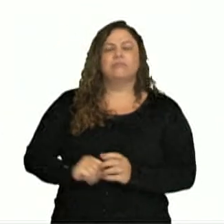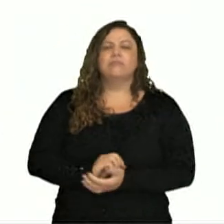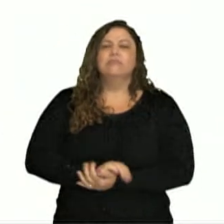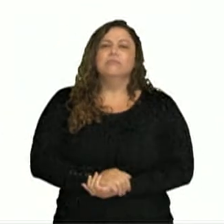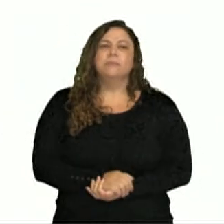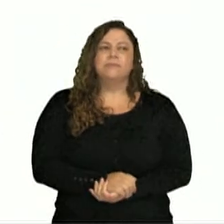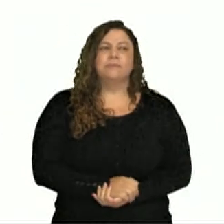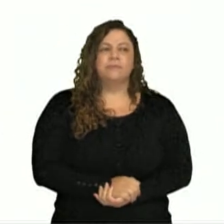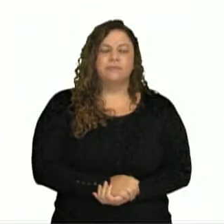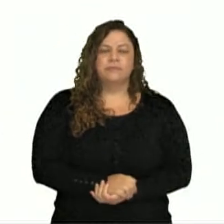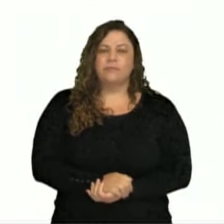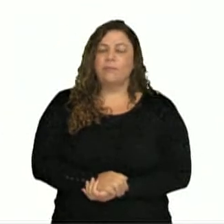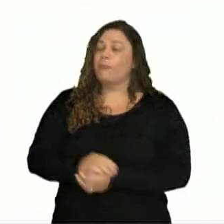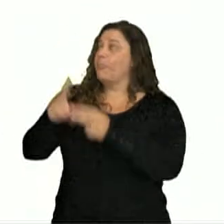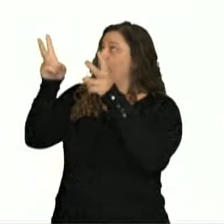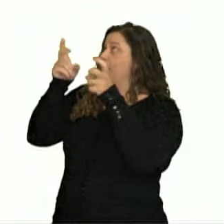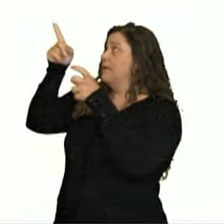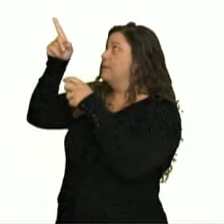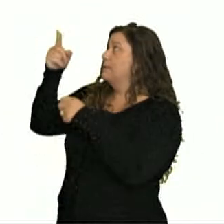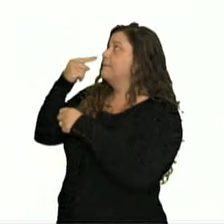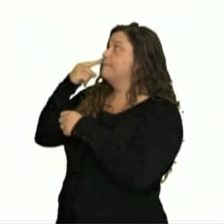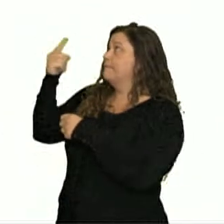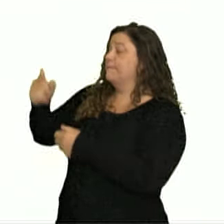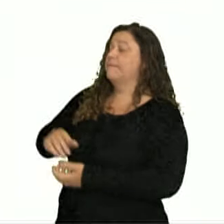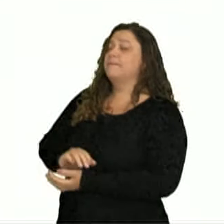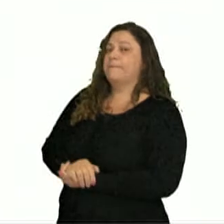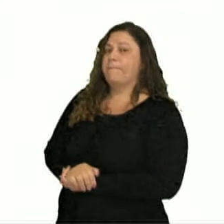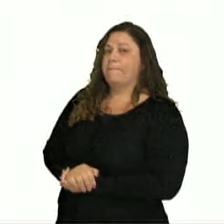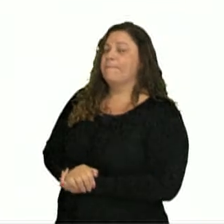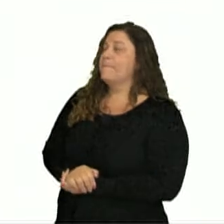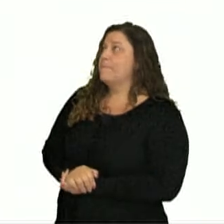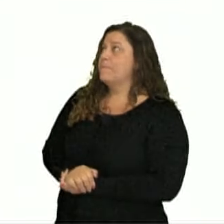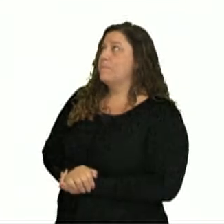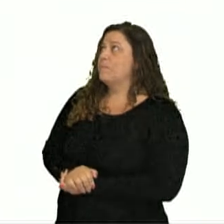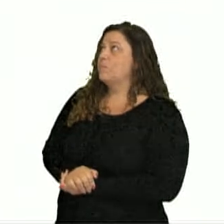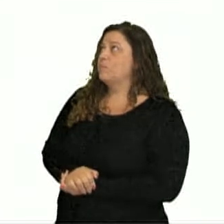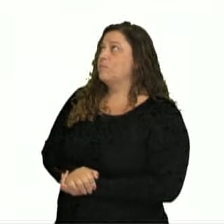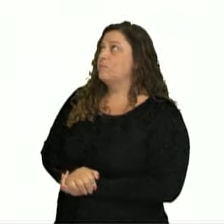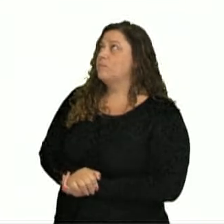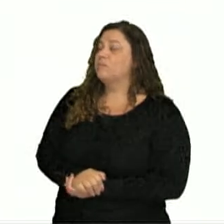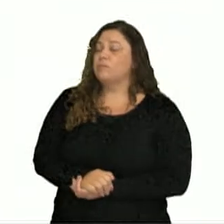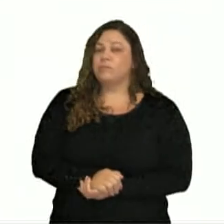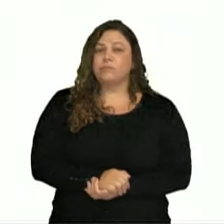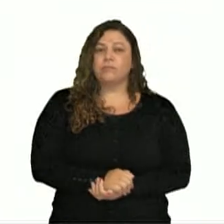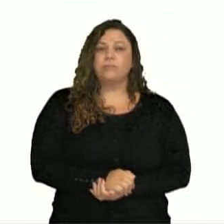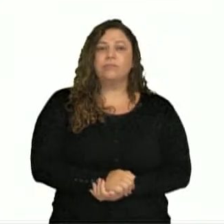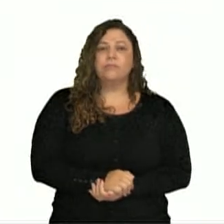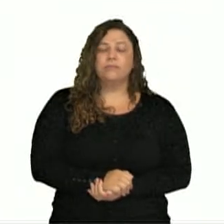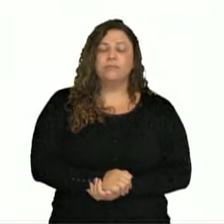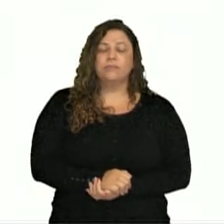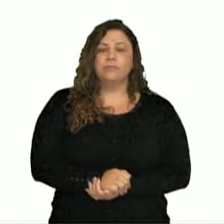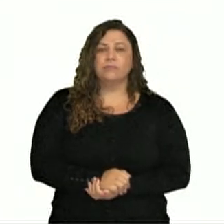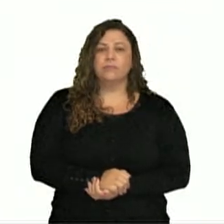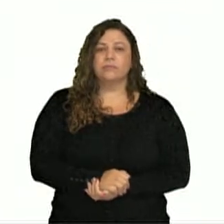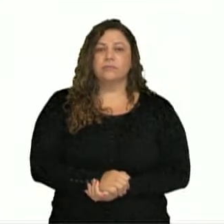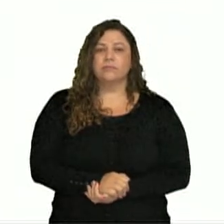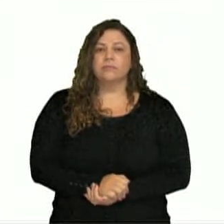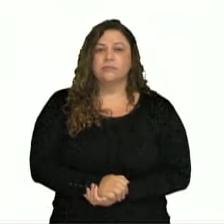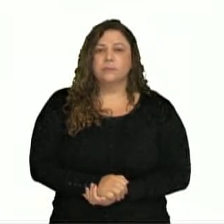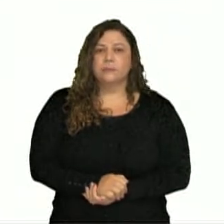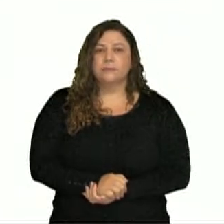tu plan A não funcionou e el plan B tampouco, no te rindas hasta la